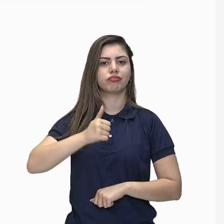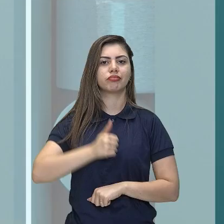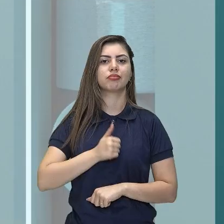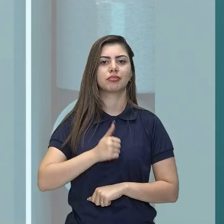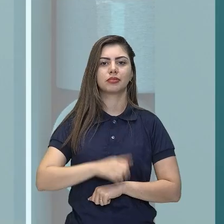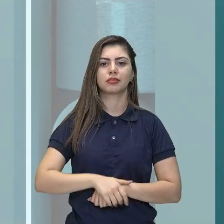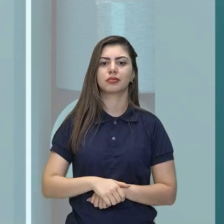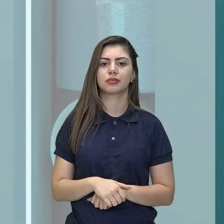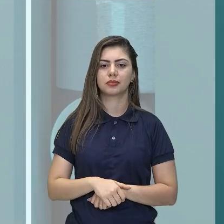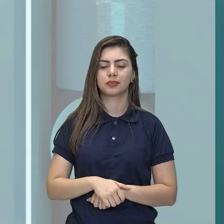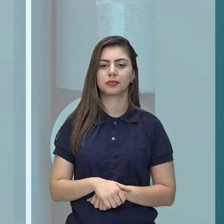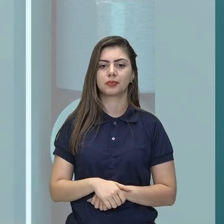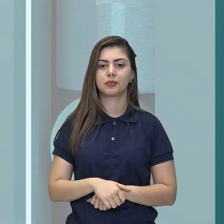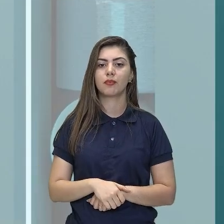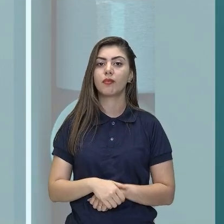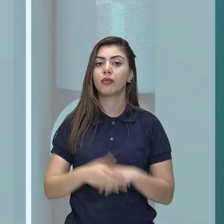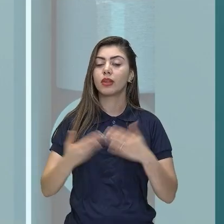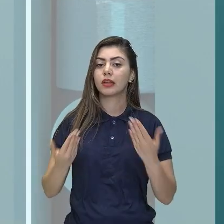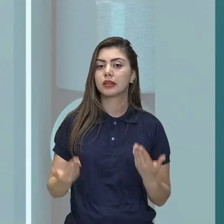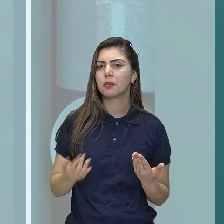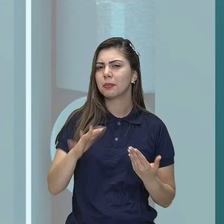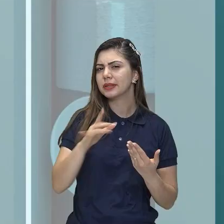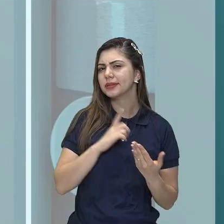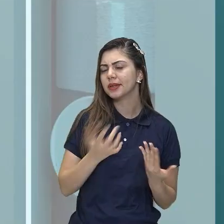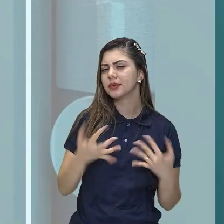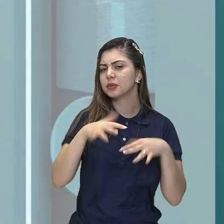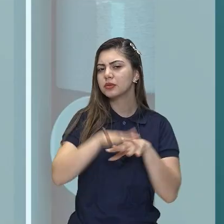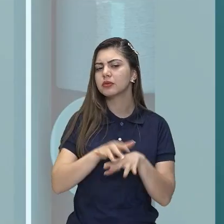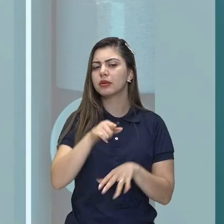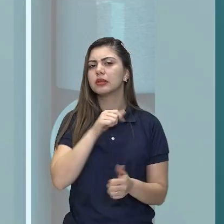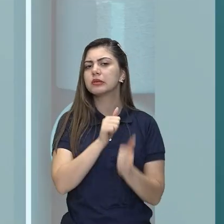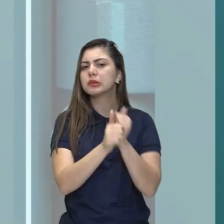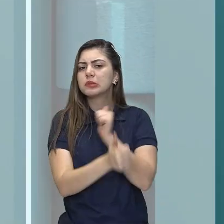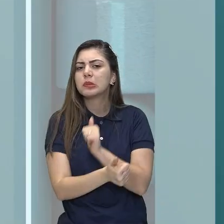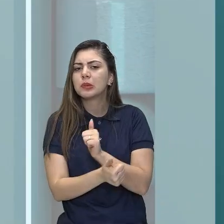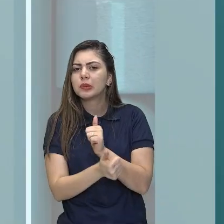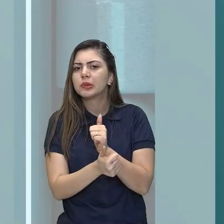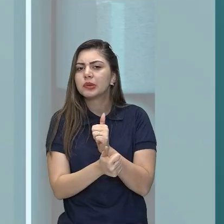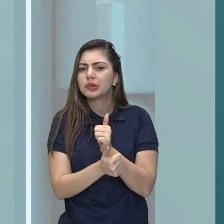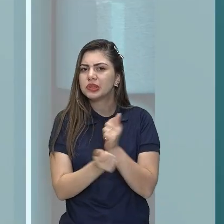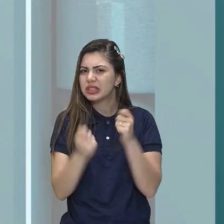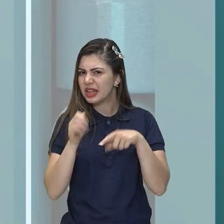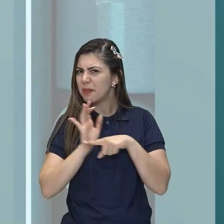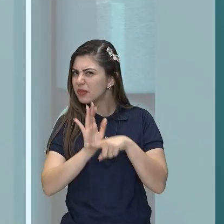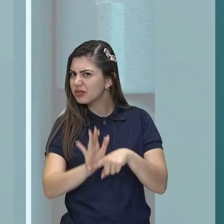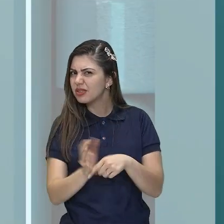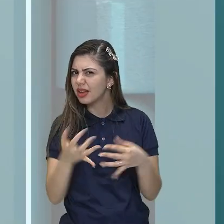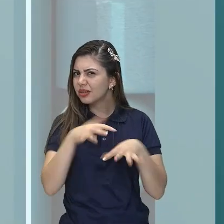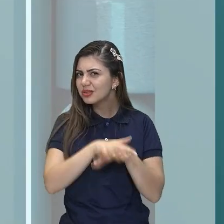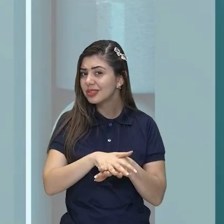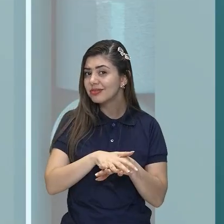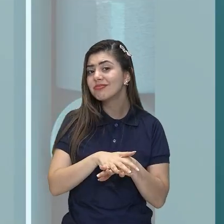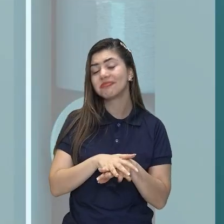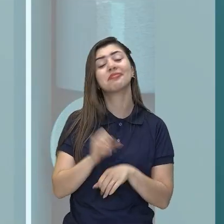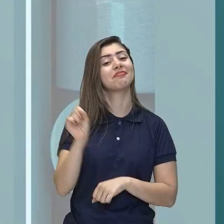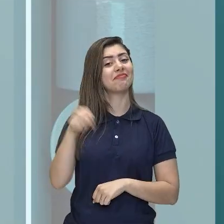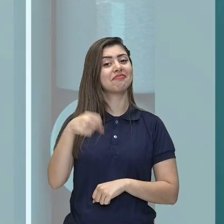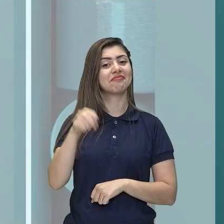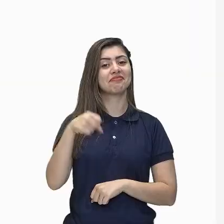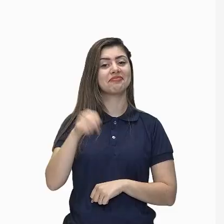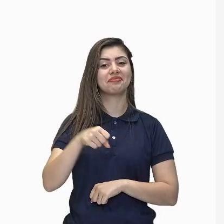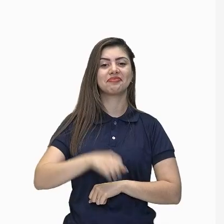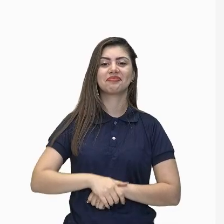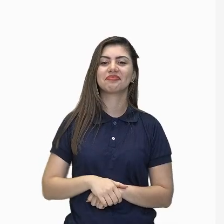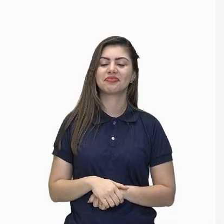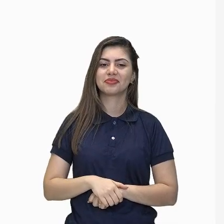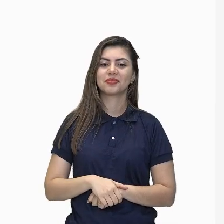E como ferramenta de inclusão, será que o esporte também pode auxiliar? É lógico que sim. Olha